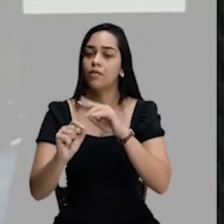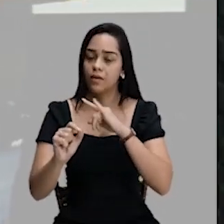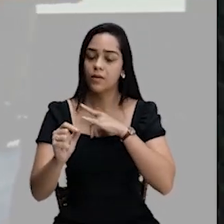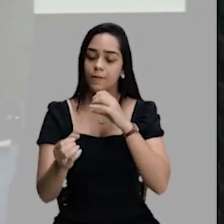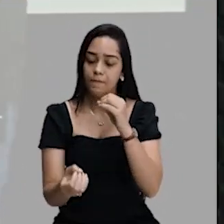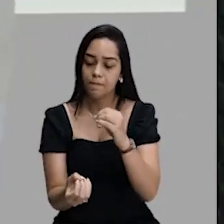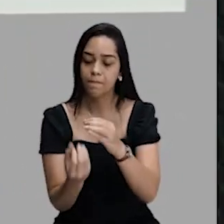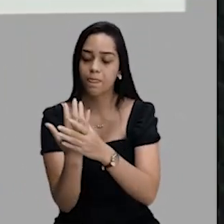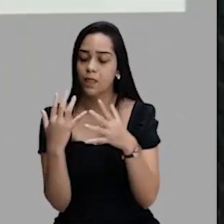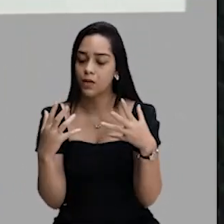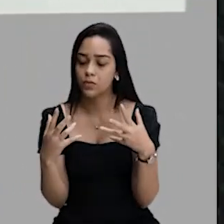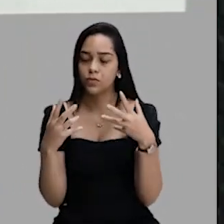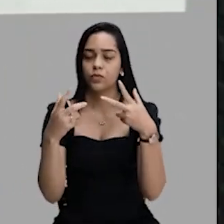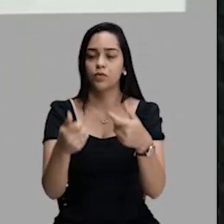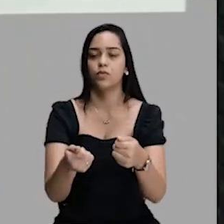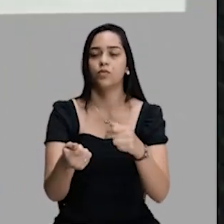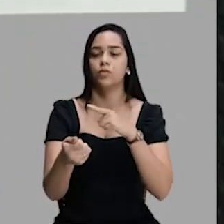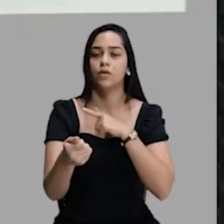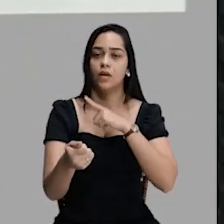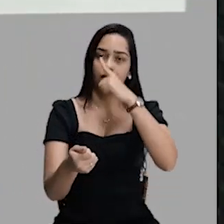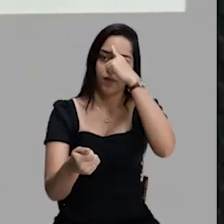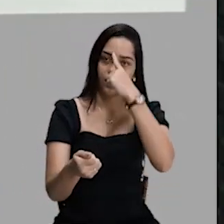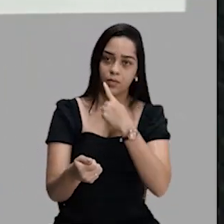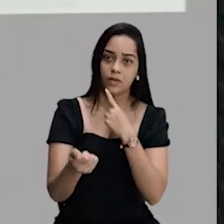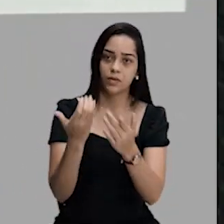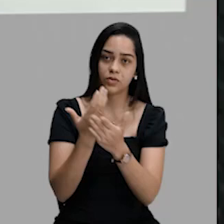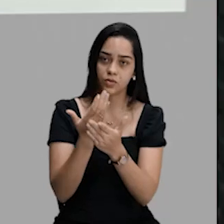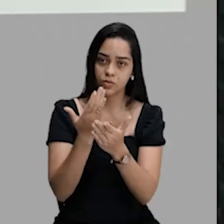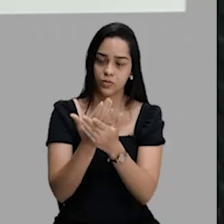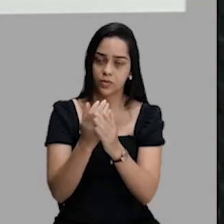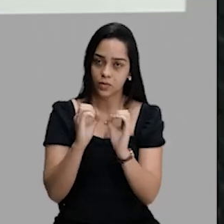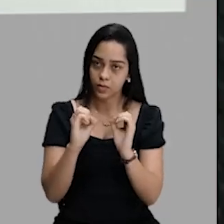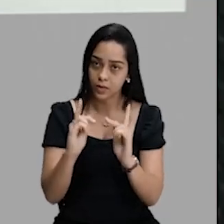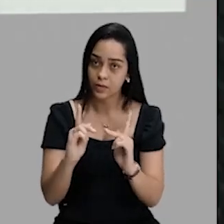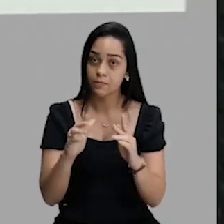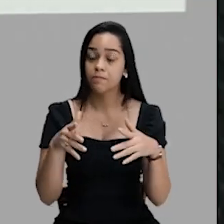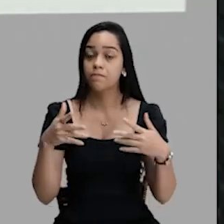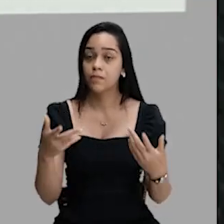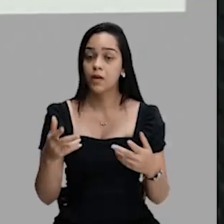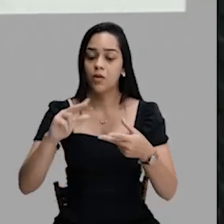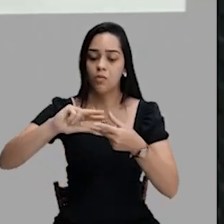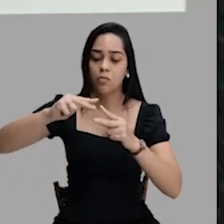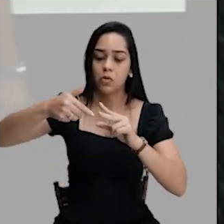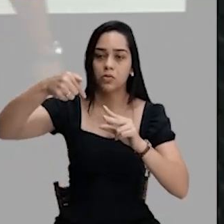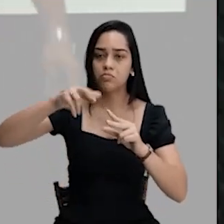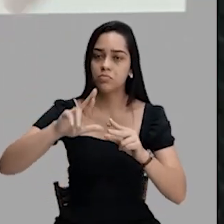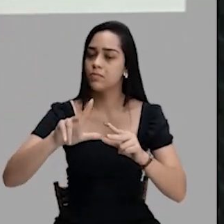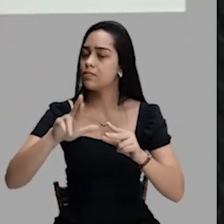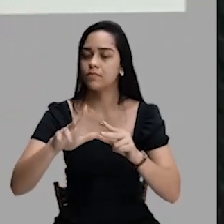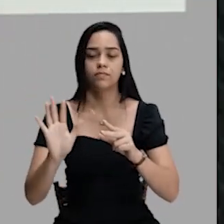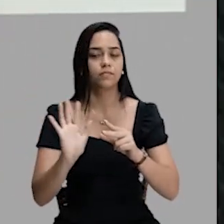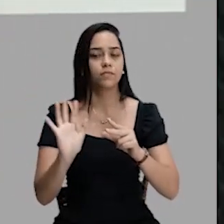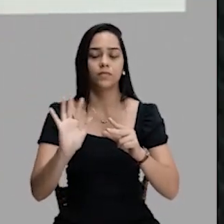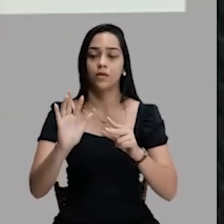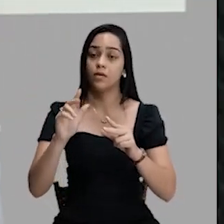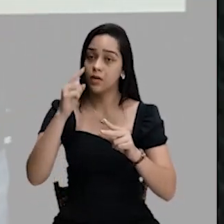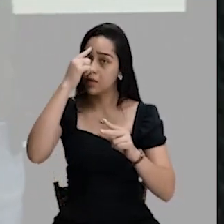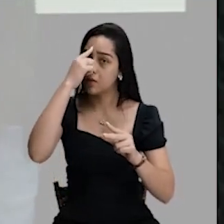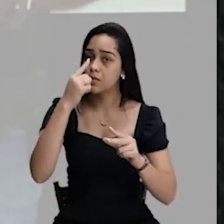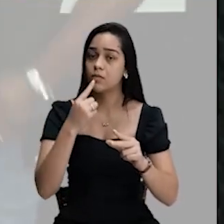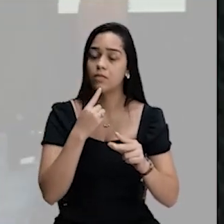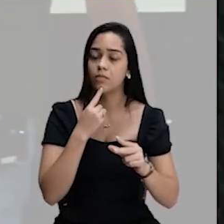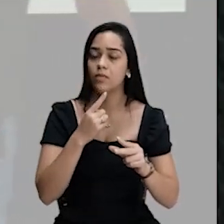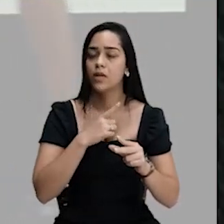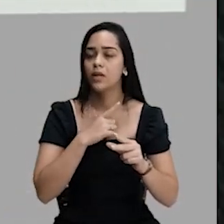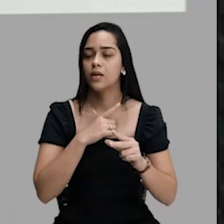formam toda a figura que se estuda na geometria. Tá? Então, o poliedro não é diferente. O poliedro é uma figura